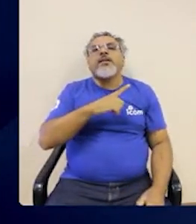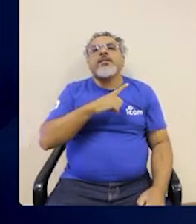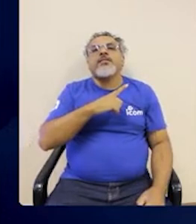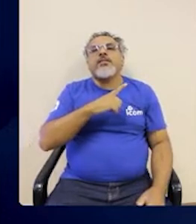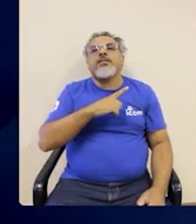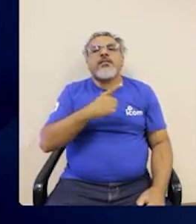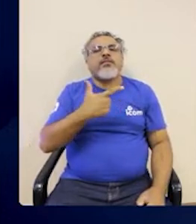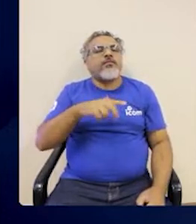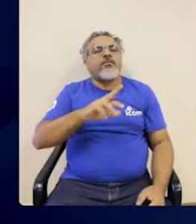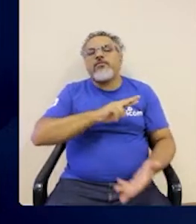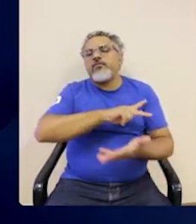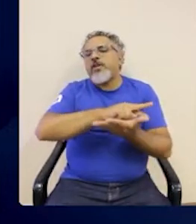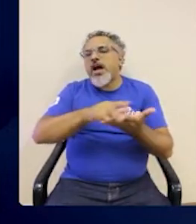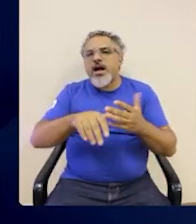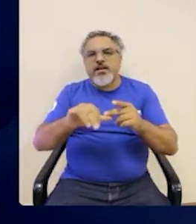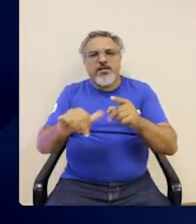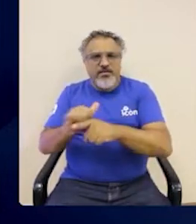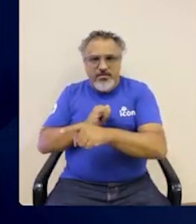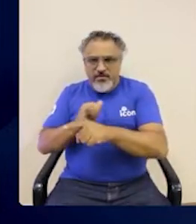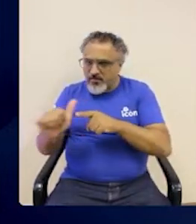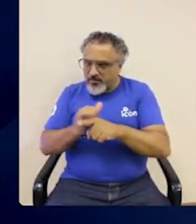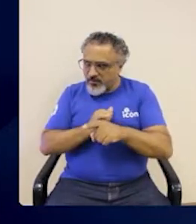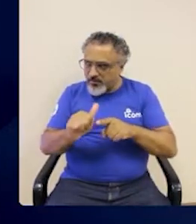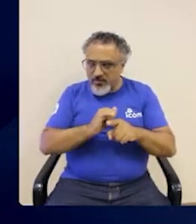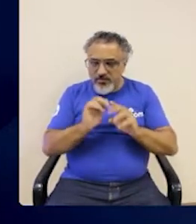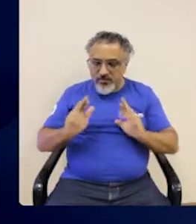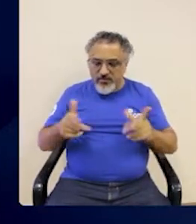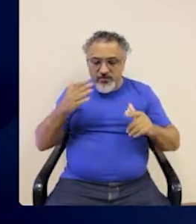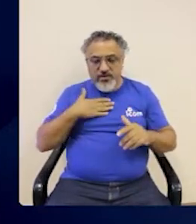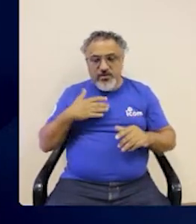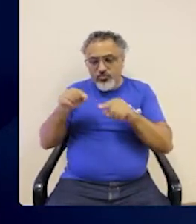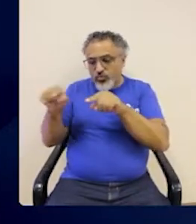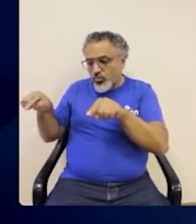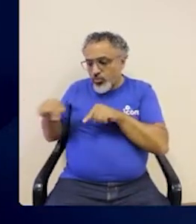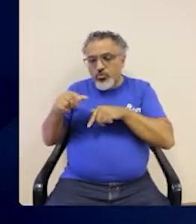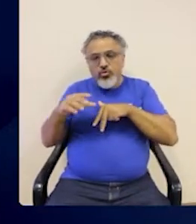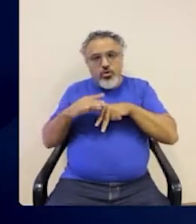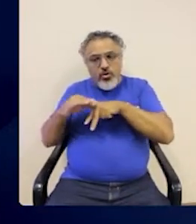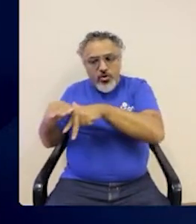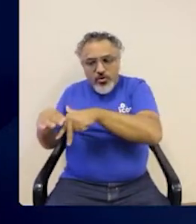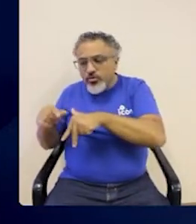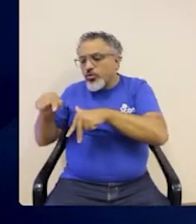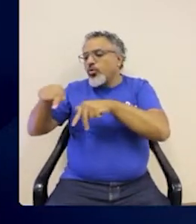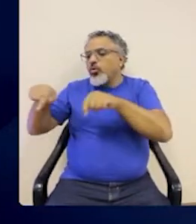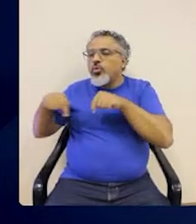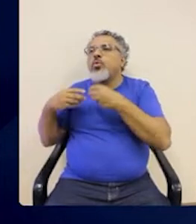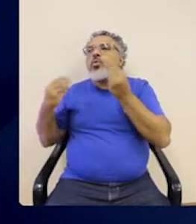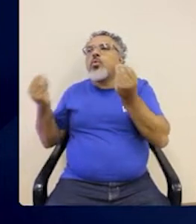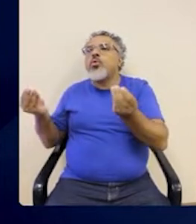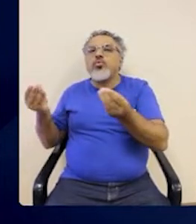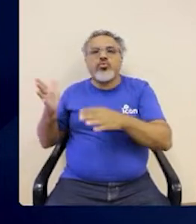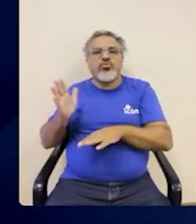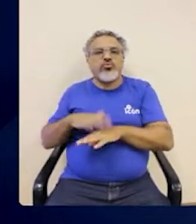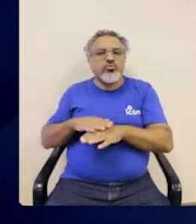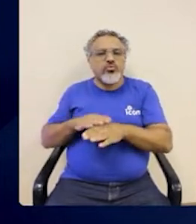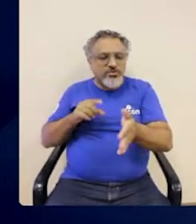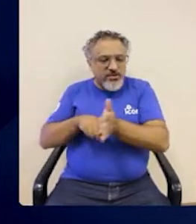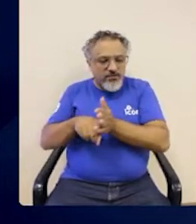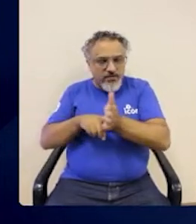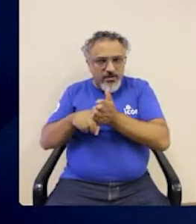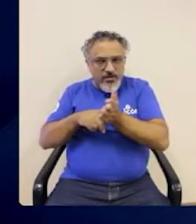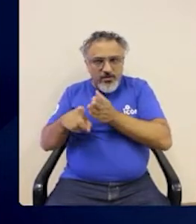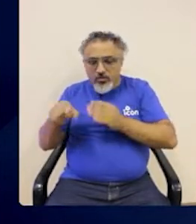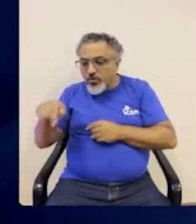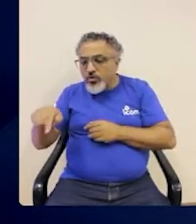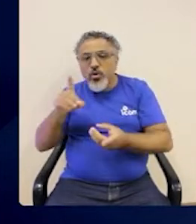possui múltiplas estratégias para a composição da agenda, diferente da clínica e do consultório ou de um serviço especializado, em